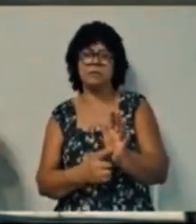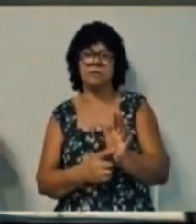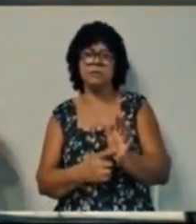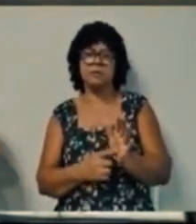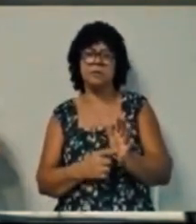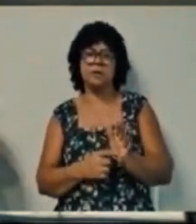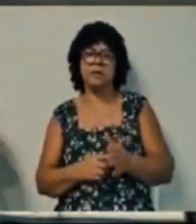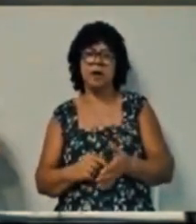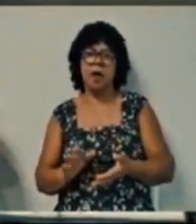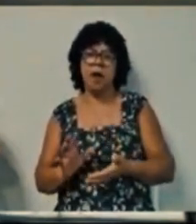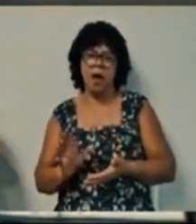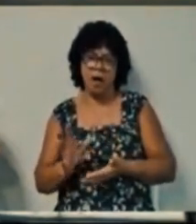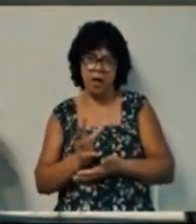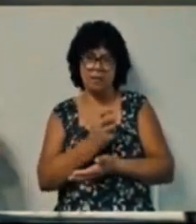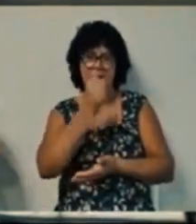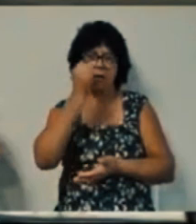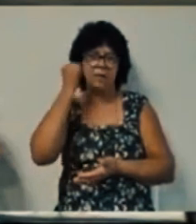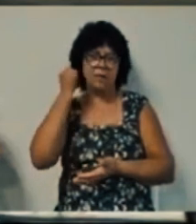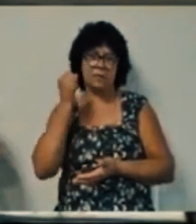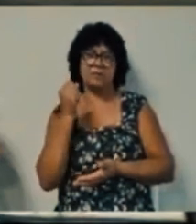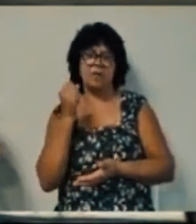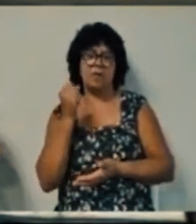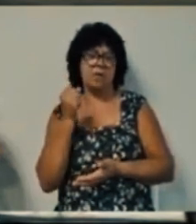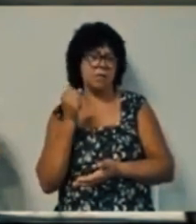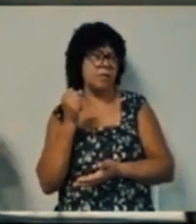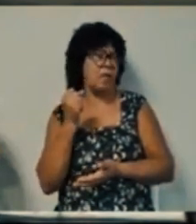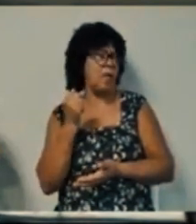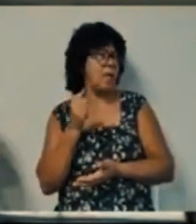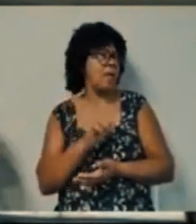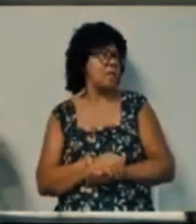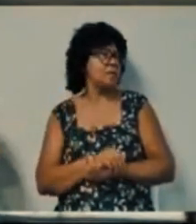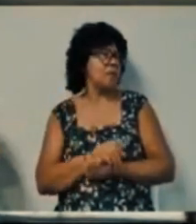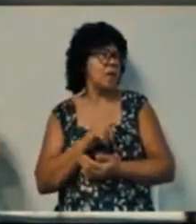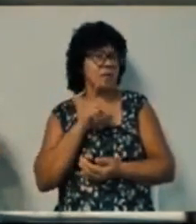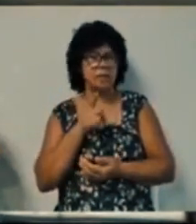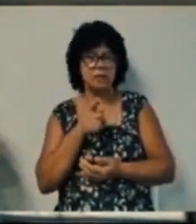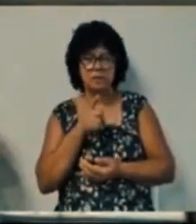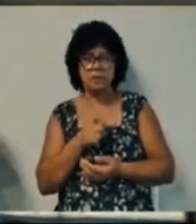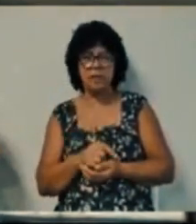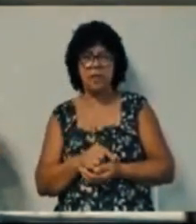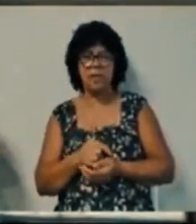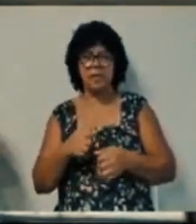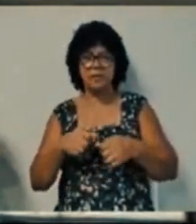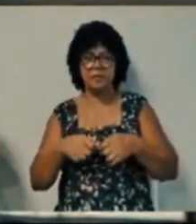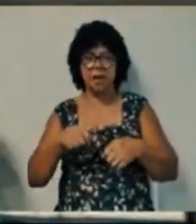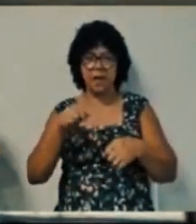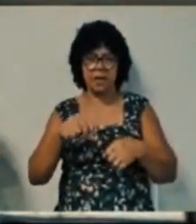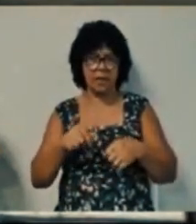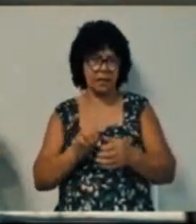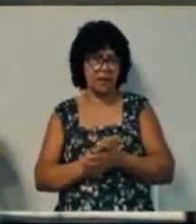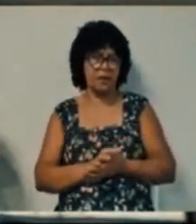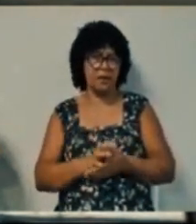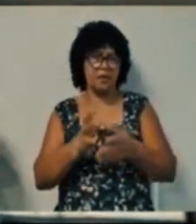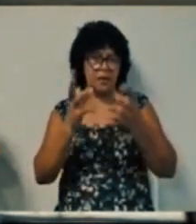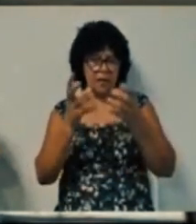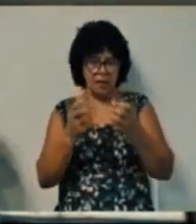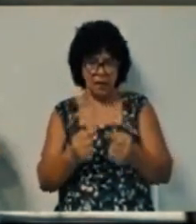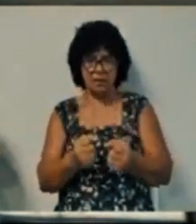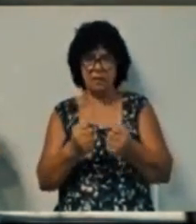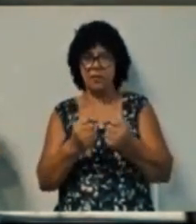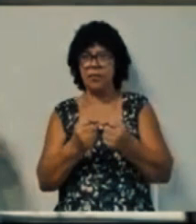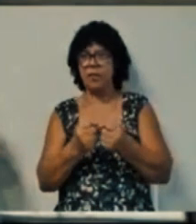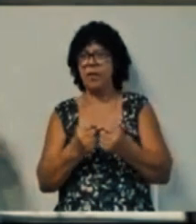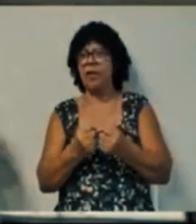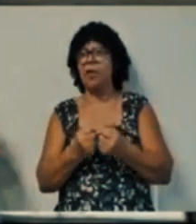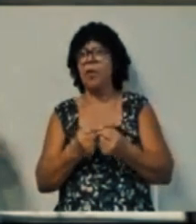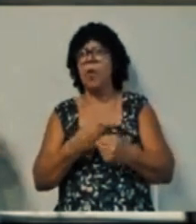salvação. Você está aqui nessa noite e você recebeu o maior milagre que um ser humano pode receber, que é